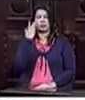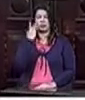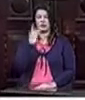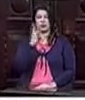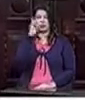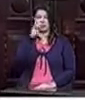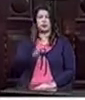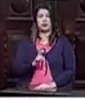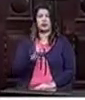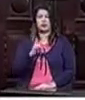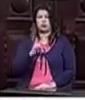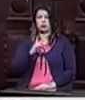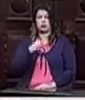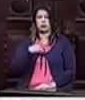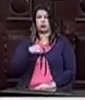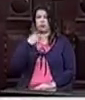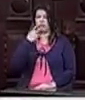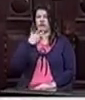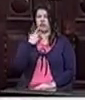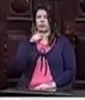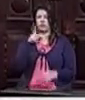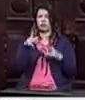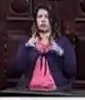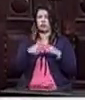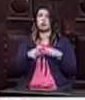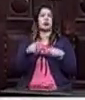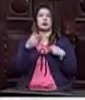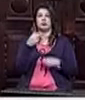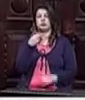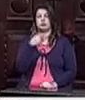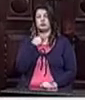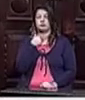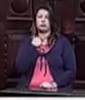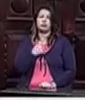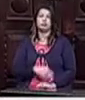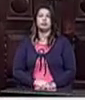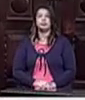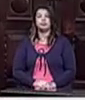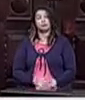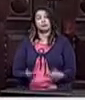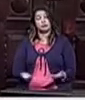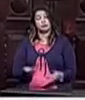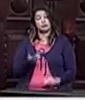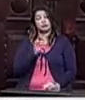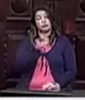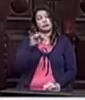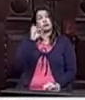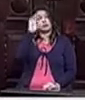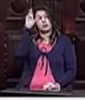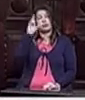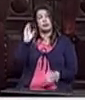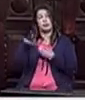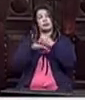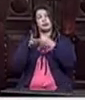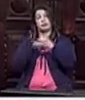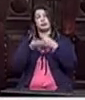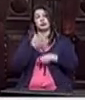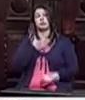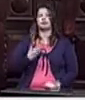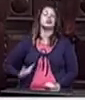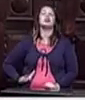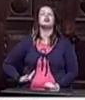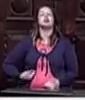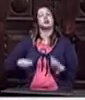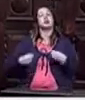estar aqui me concede. Não há dúvida alguma. E o direito de estar aqui faz com que tenhamos responsabilidade. Falo vocês da base de governo